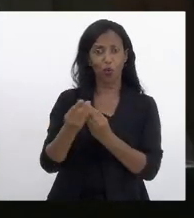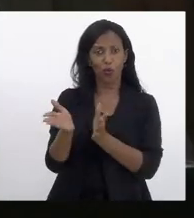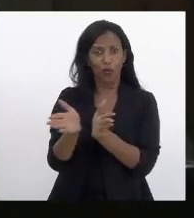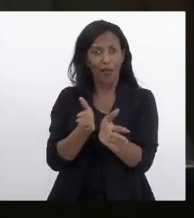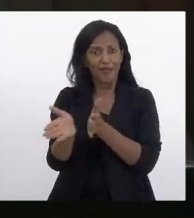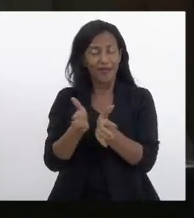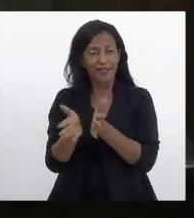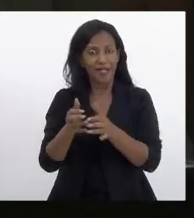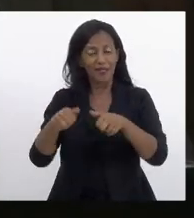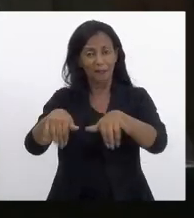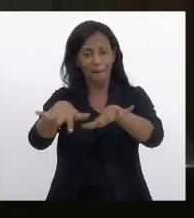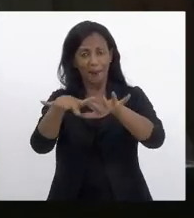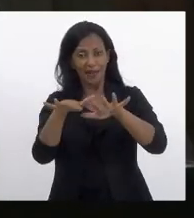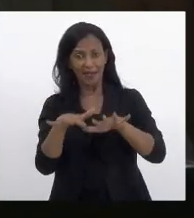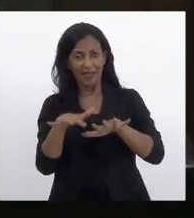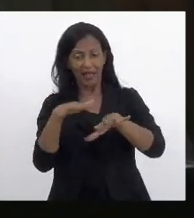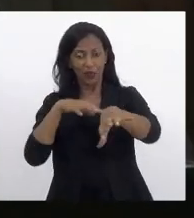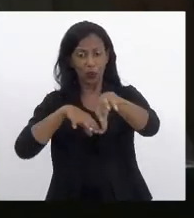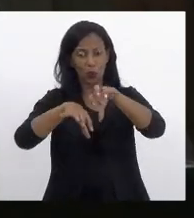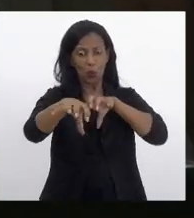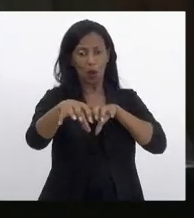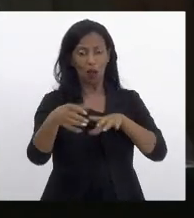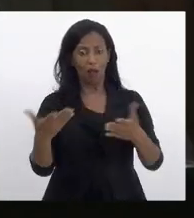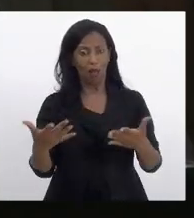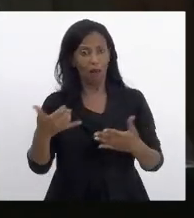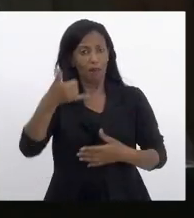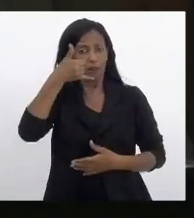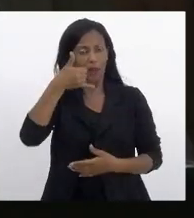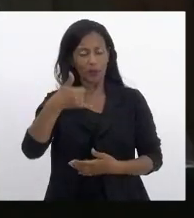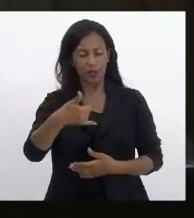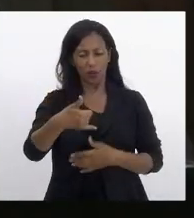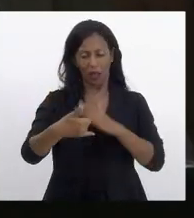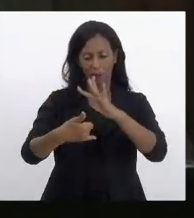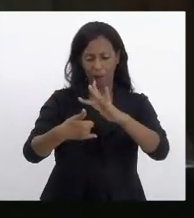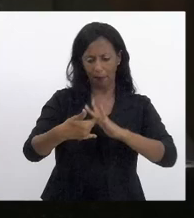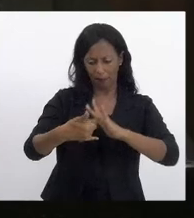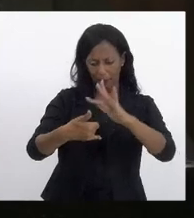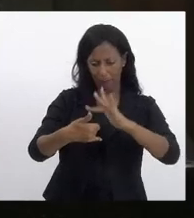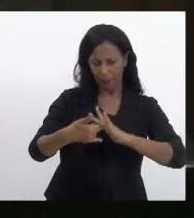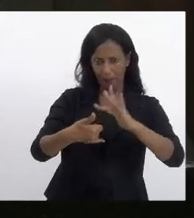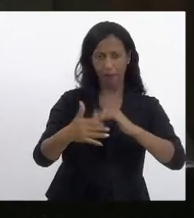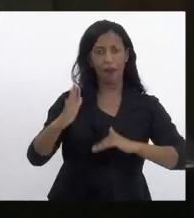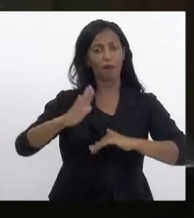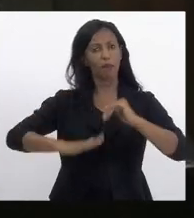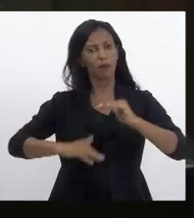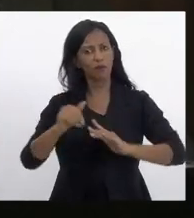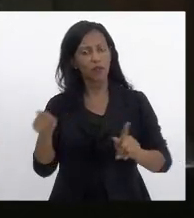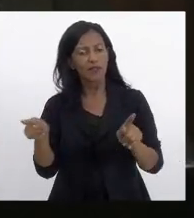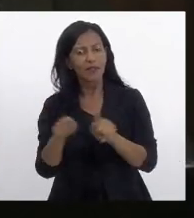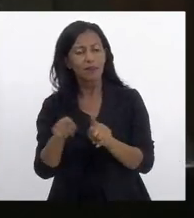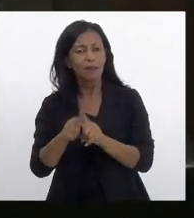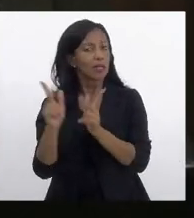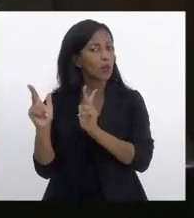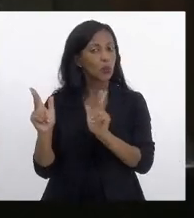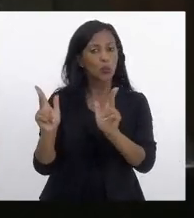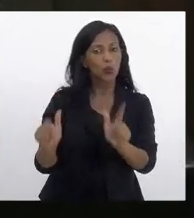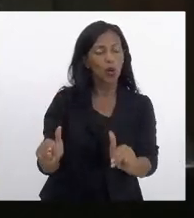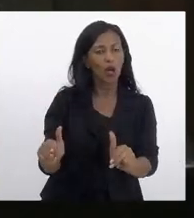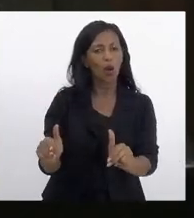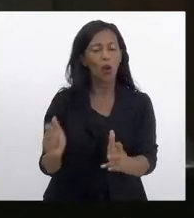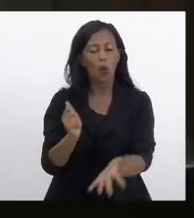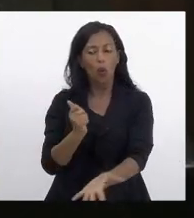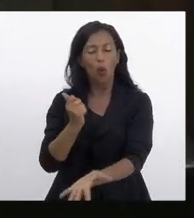as sessões plenárias virtuais, muitas vezes, pelo smartphone. Profissionais da educação fazem a mesma coisa.